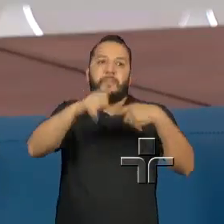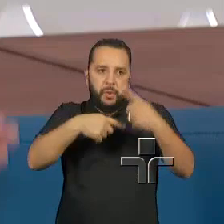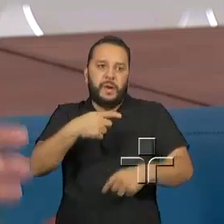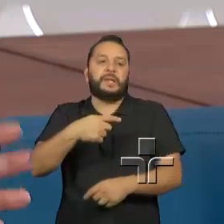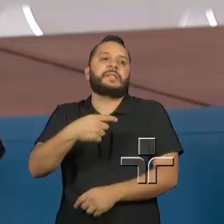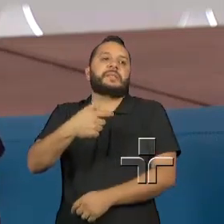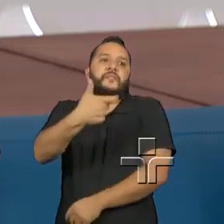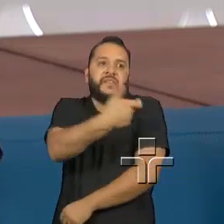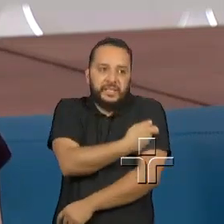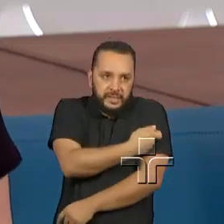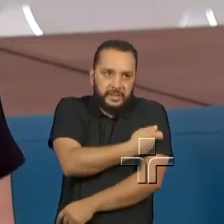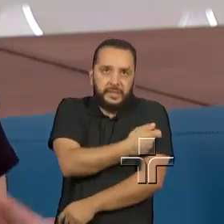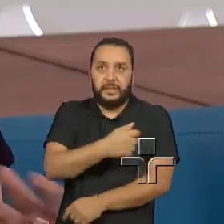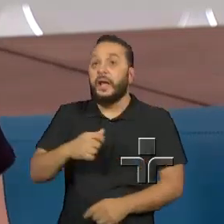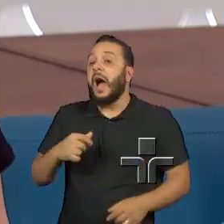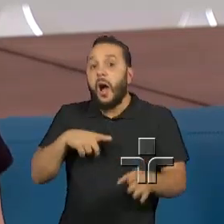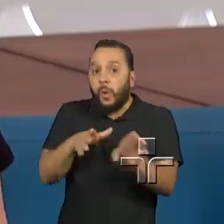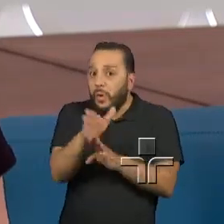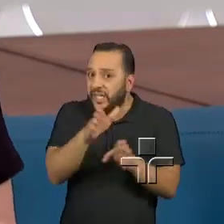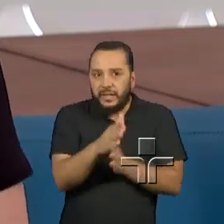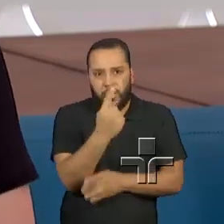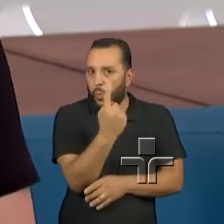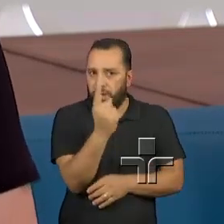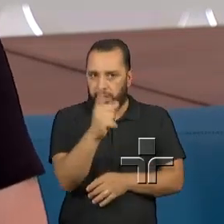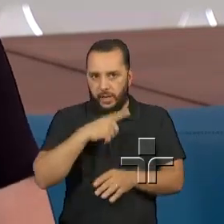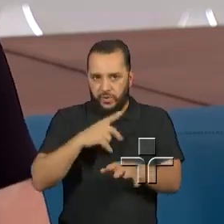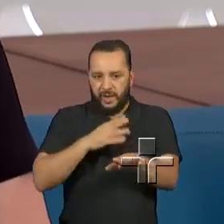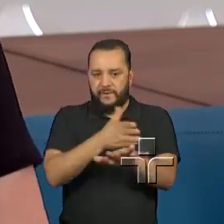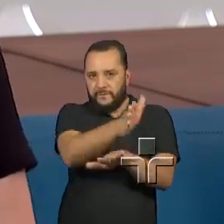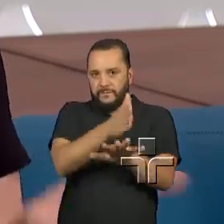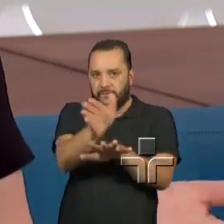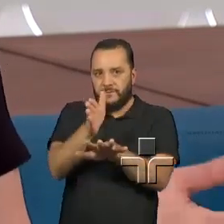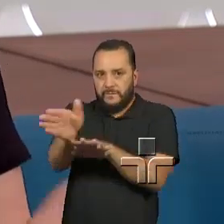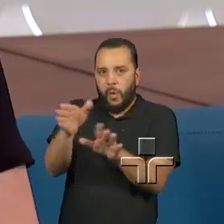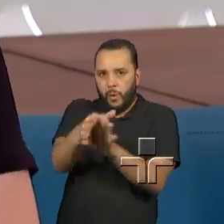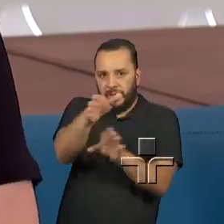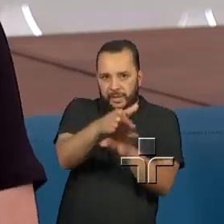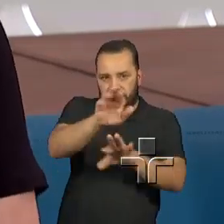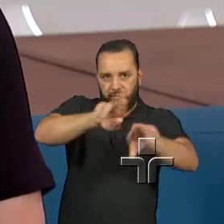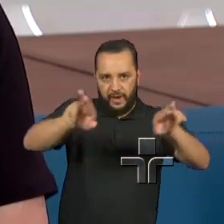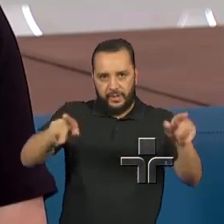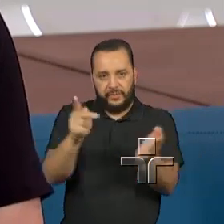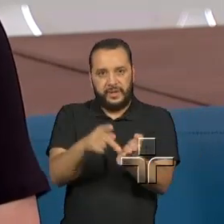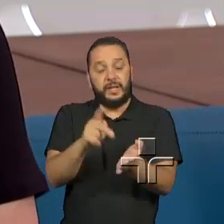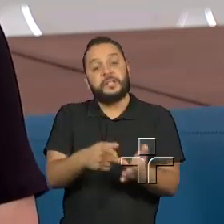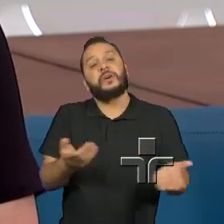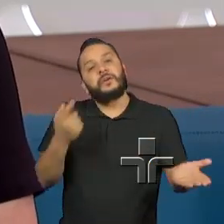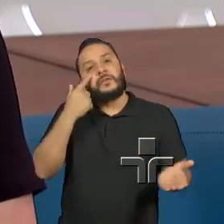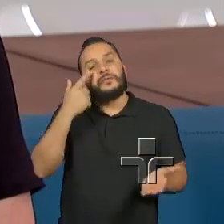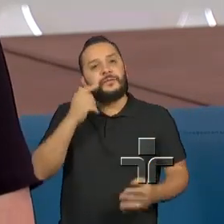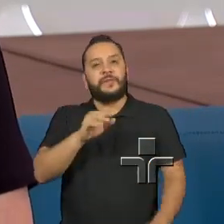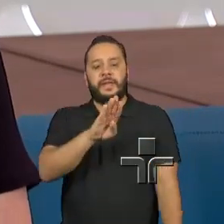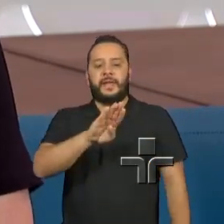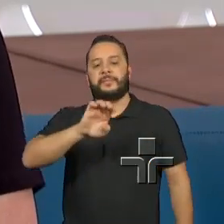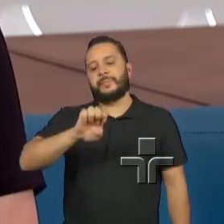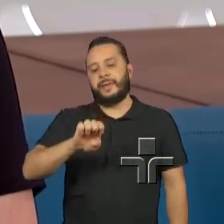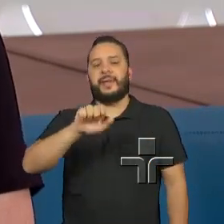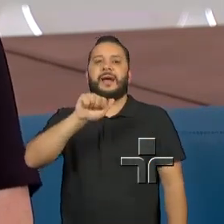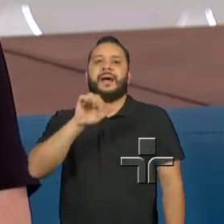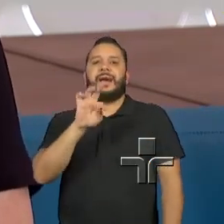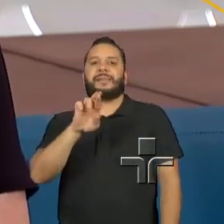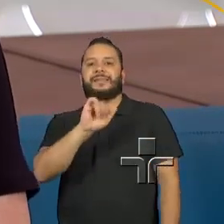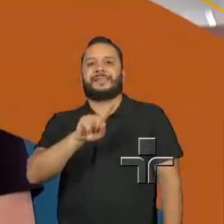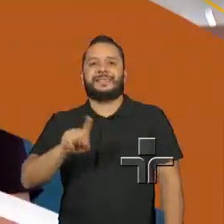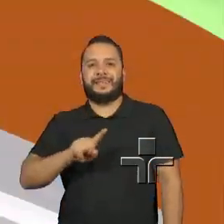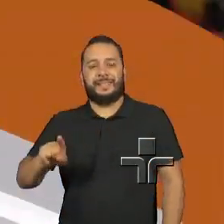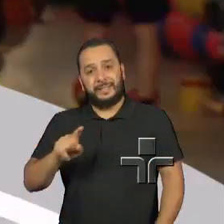única, né? Para cada vacina é uma orientação específica. Então, vamos ouvir o que disse a Beatriz Pires no nosso